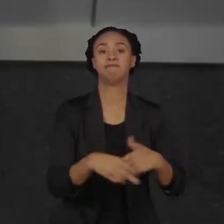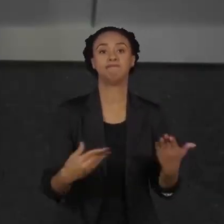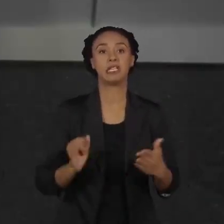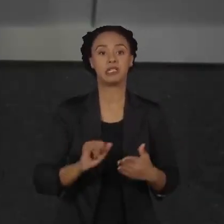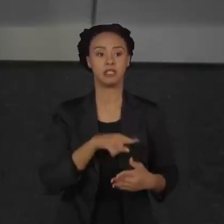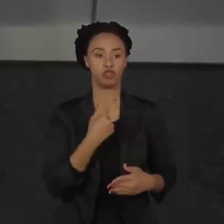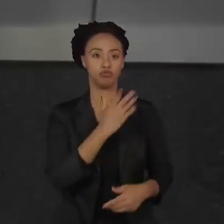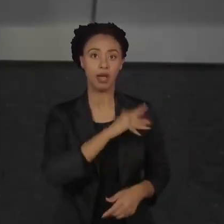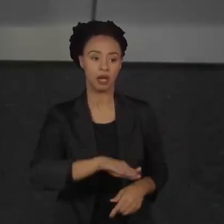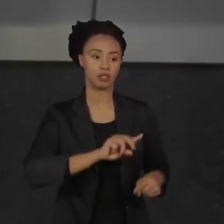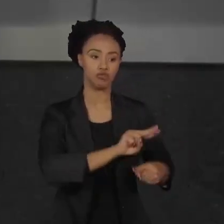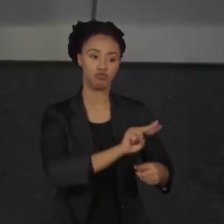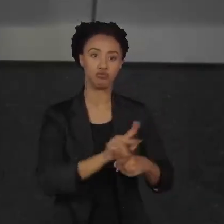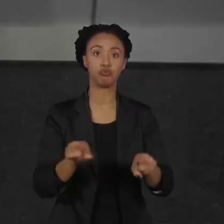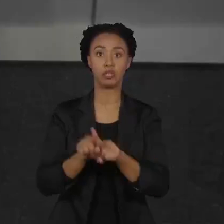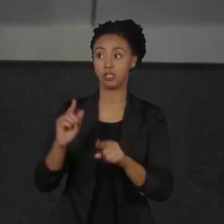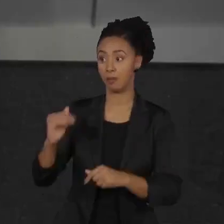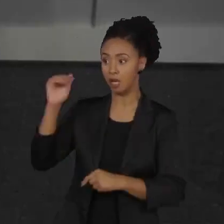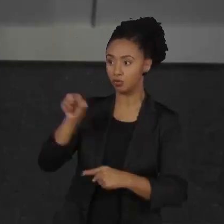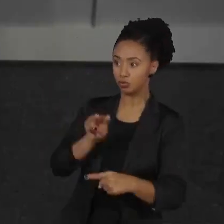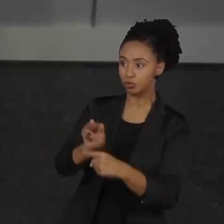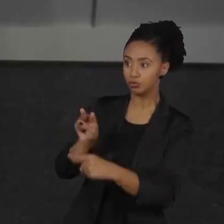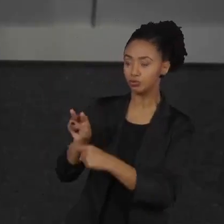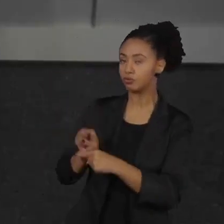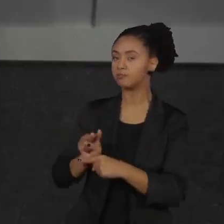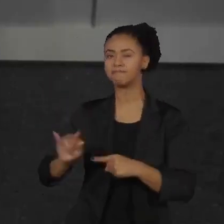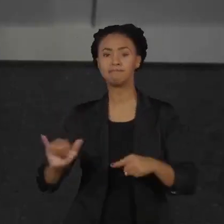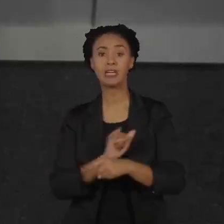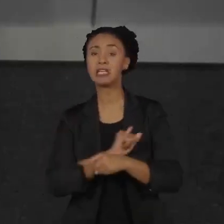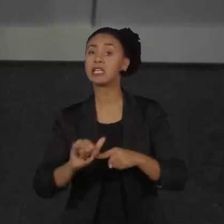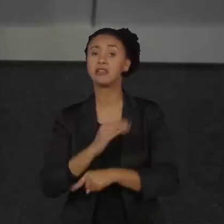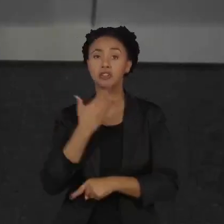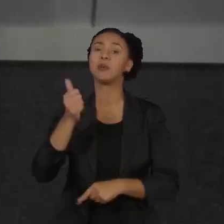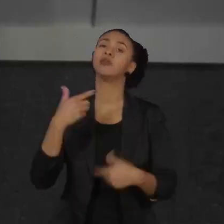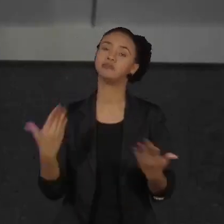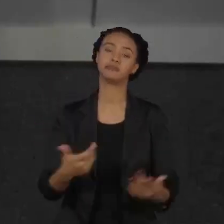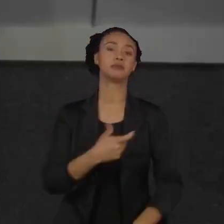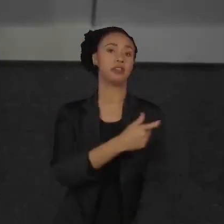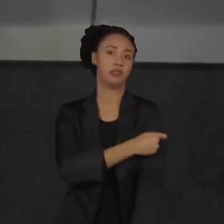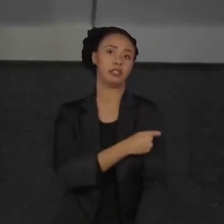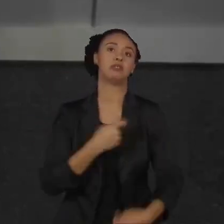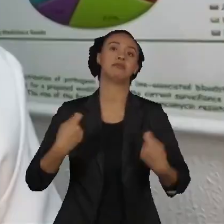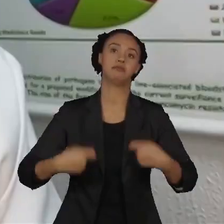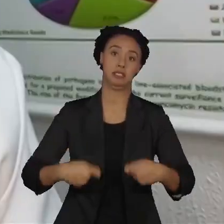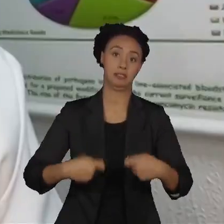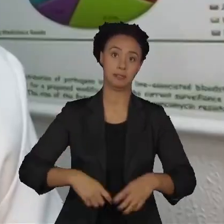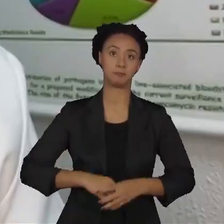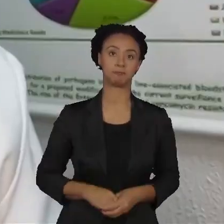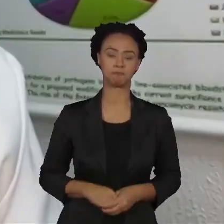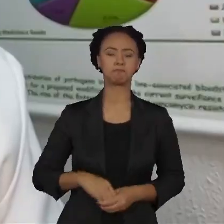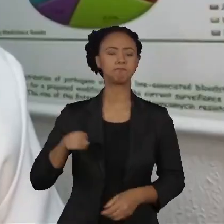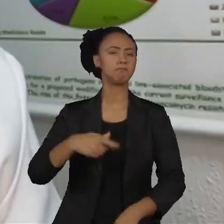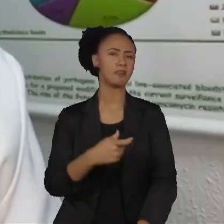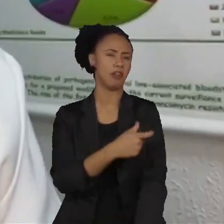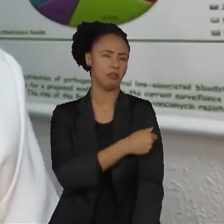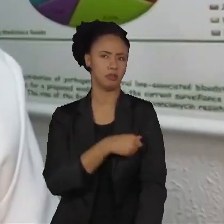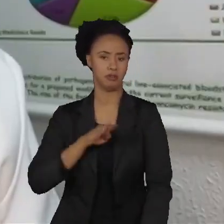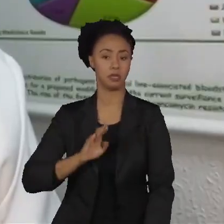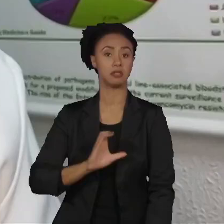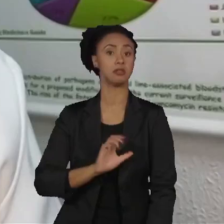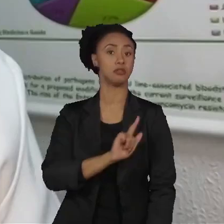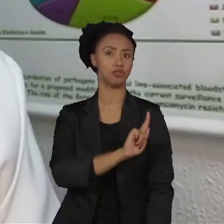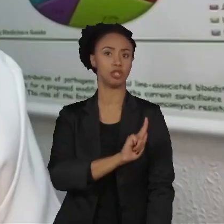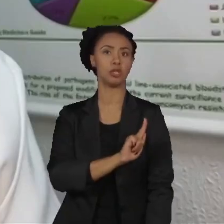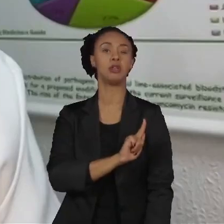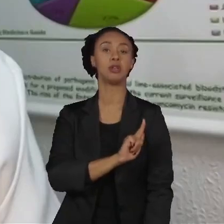as nossas crianças e proteger os adultos, a forma mais eficaz da proteção é a vacina BCG. Essa vacina, ela é